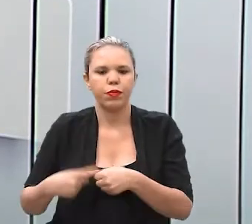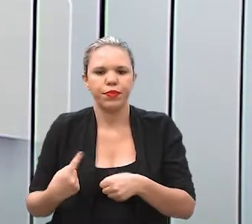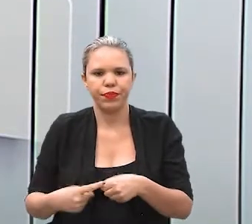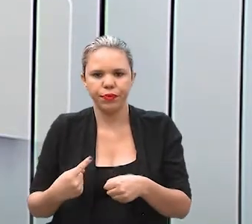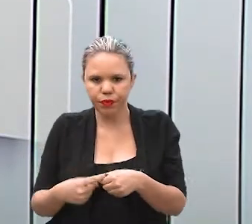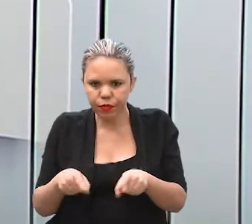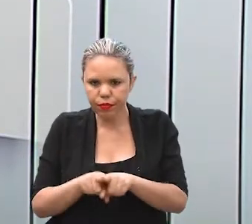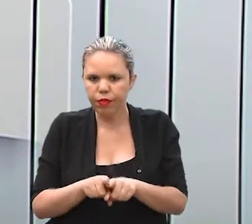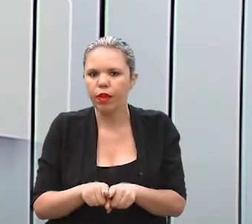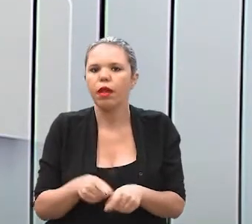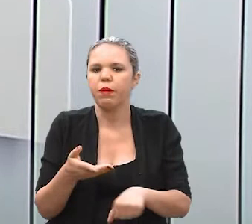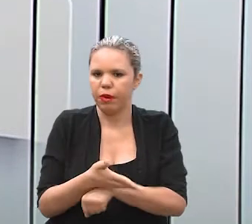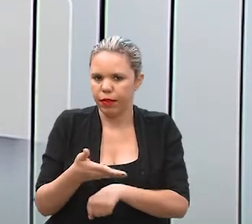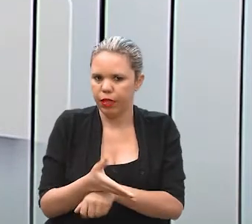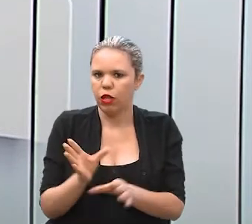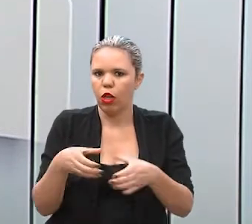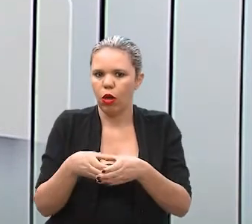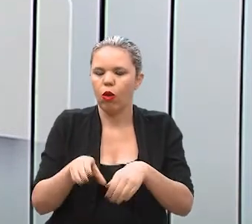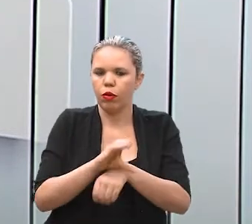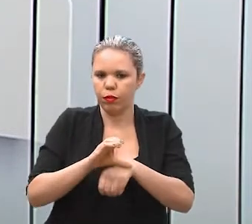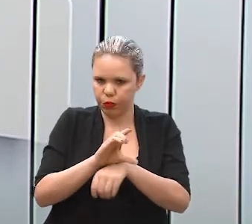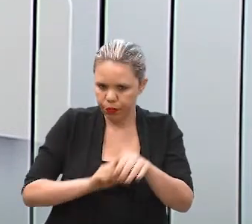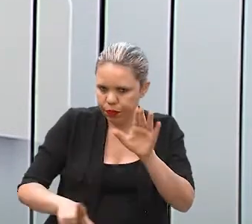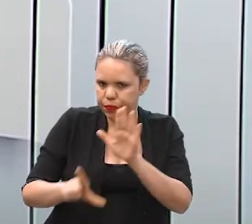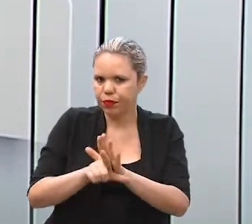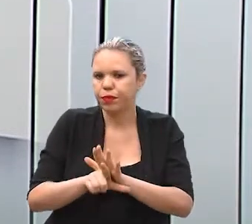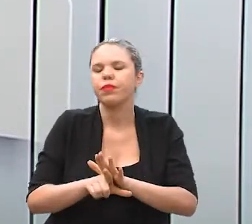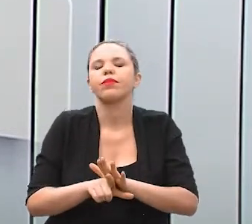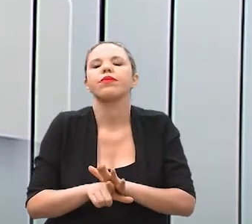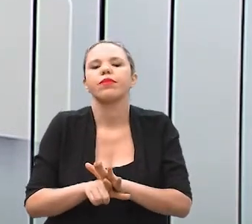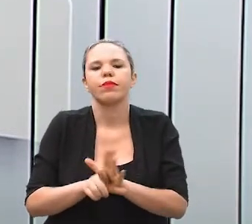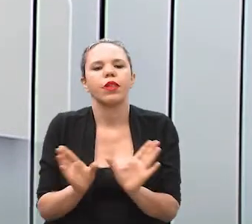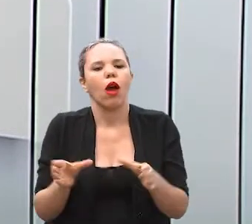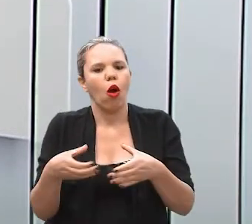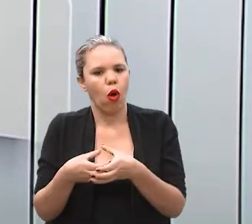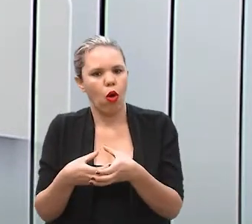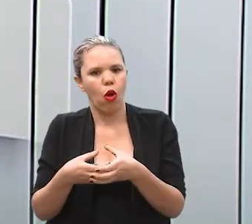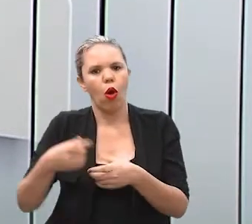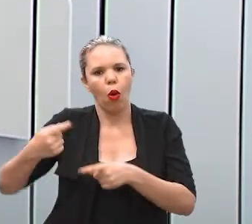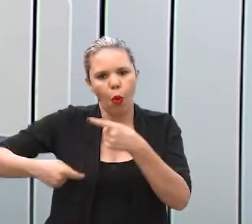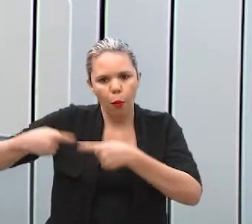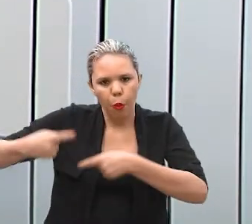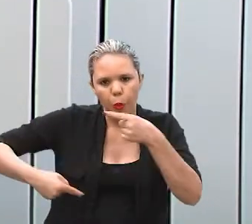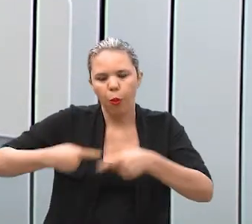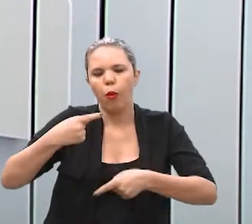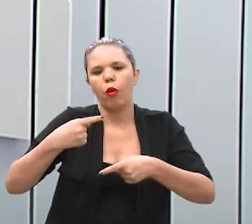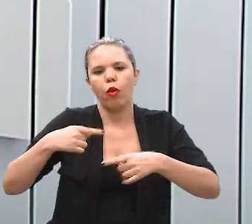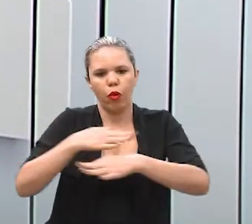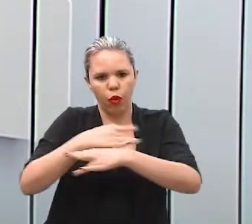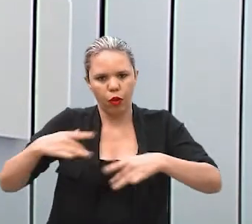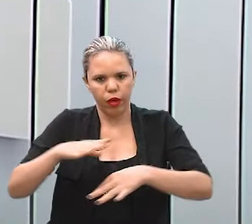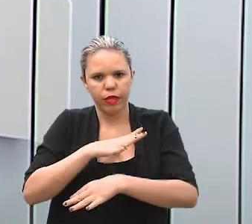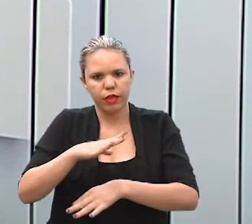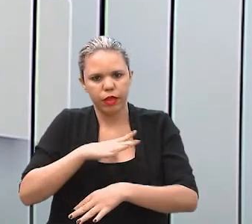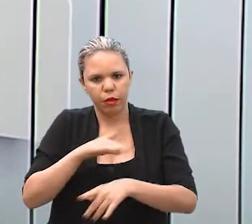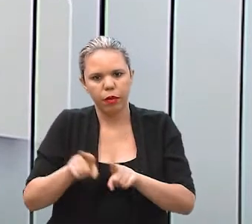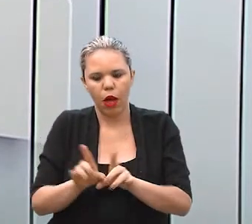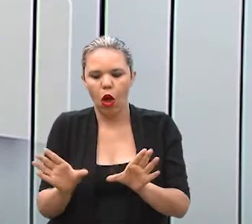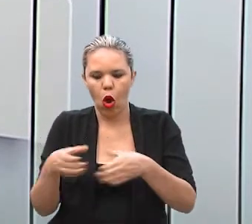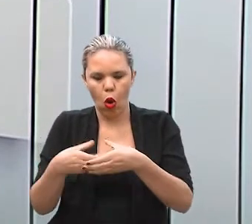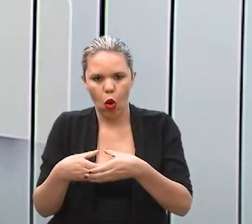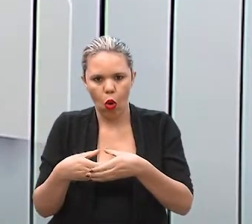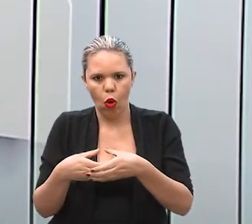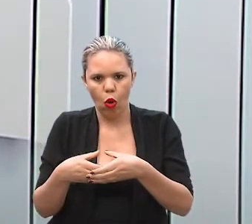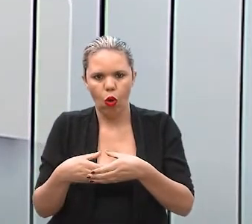disso, é membro da Comissão de Constituição e Legalidade, da Comissão de Política Urbana e da Comissão para Assuntos da